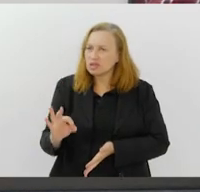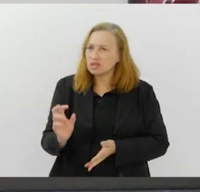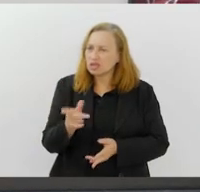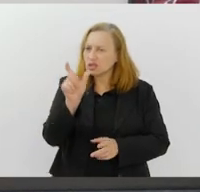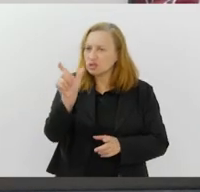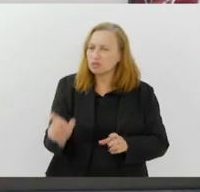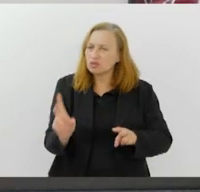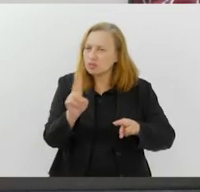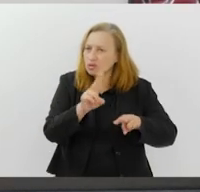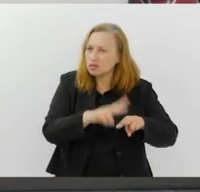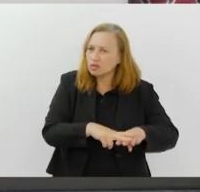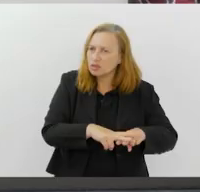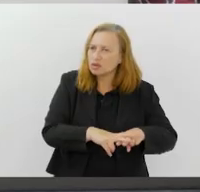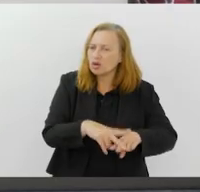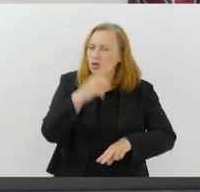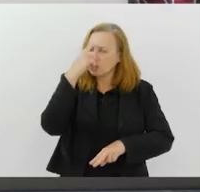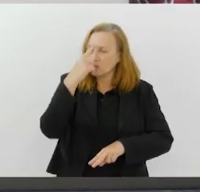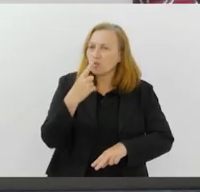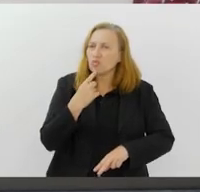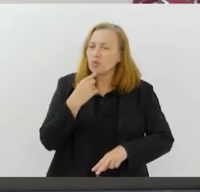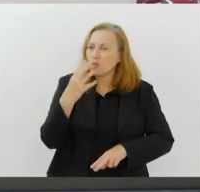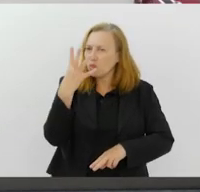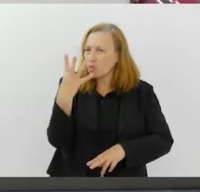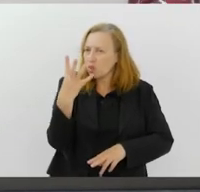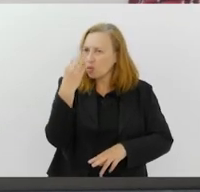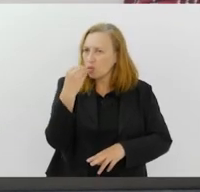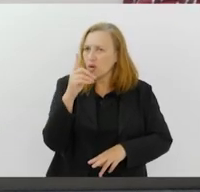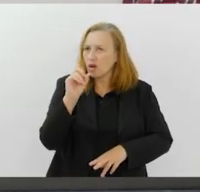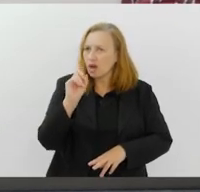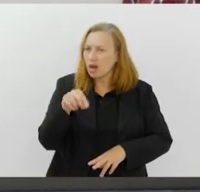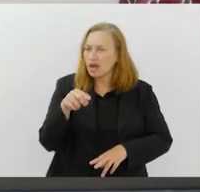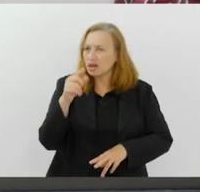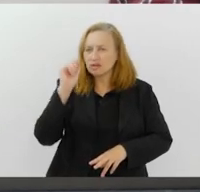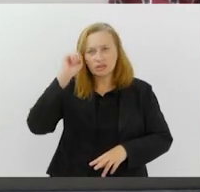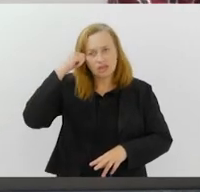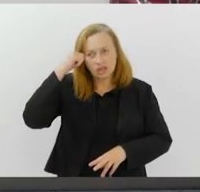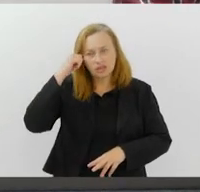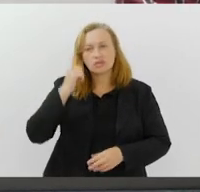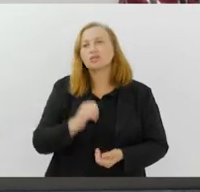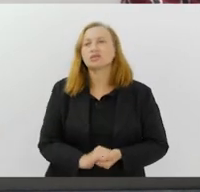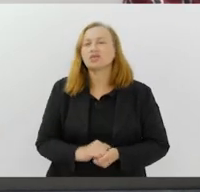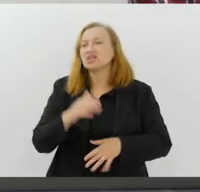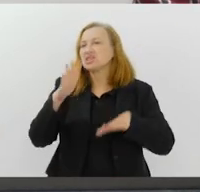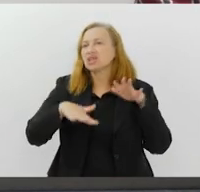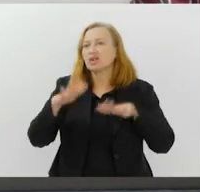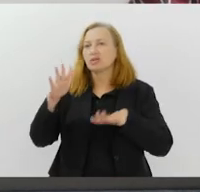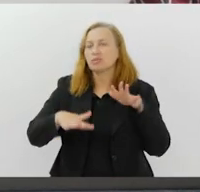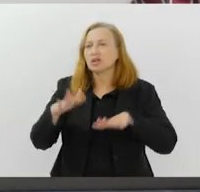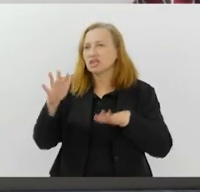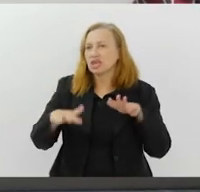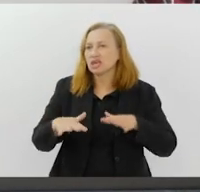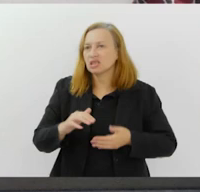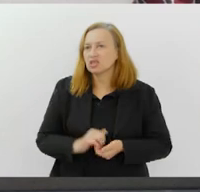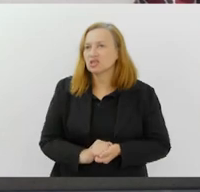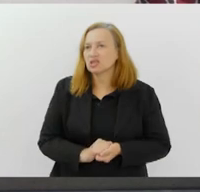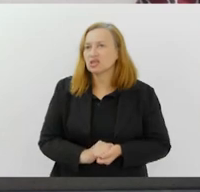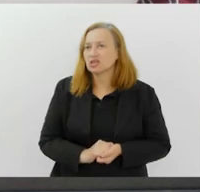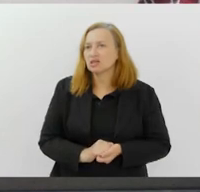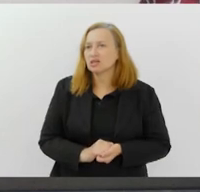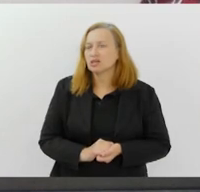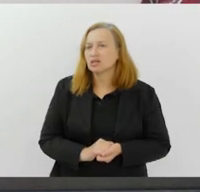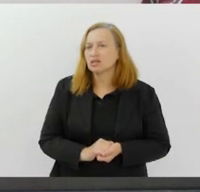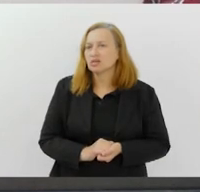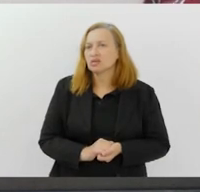por réis identificação fotográfica er eram negros eram negros independente da aut eh do